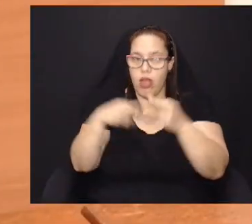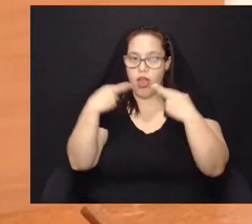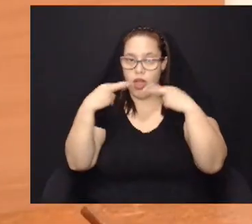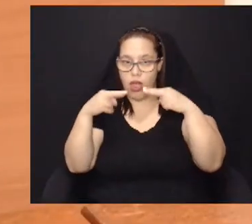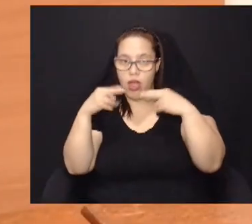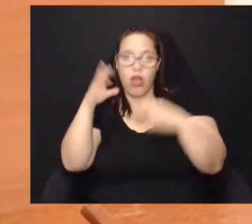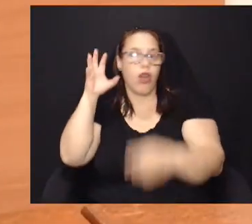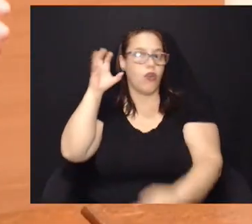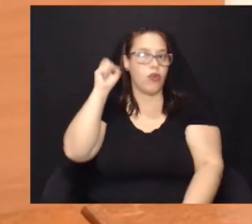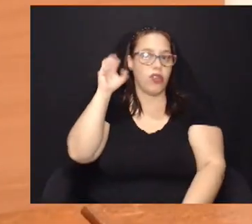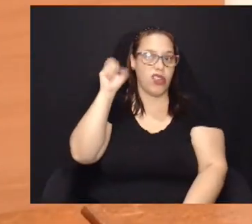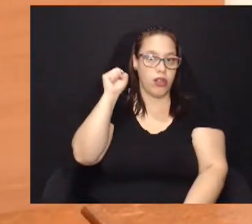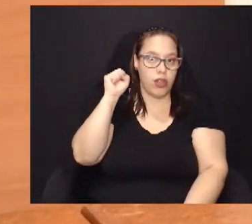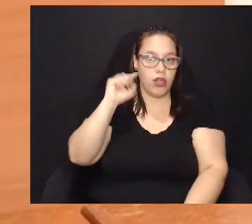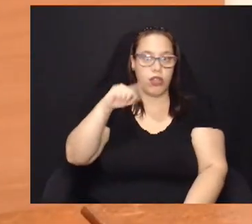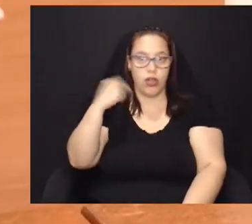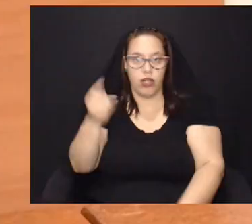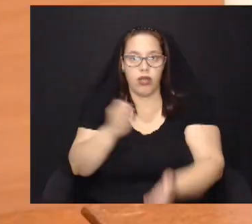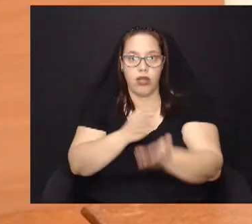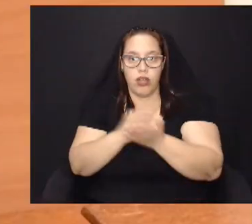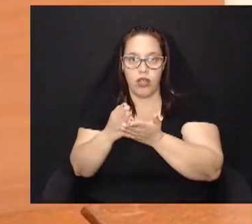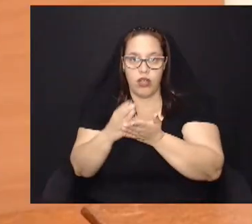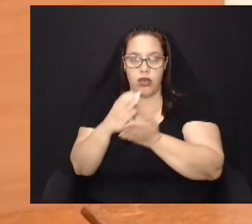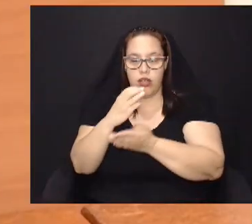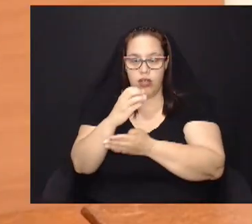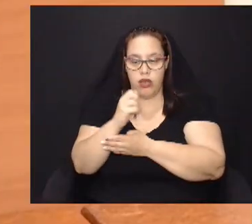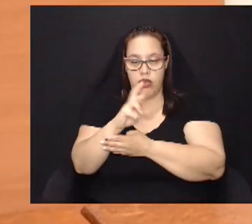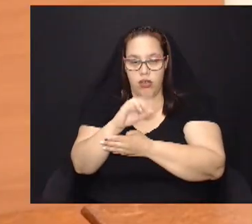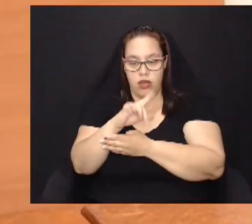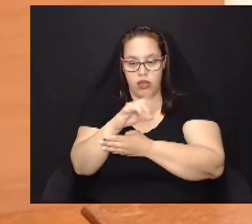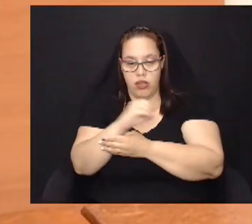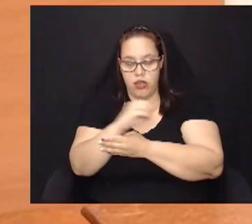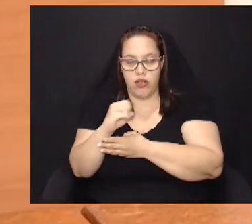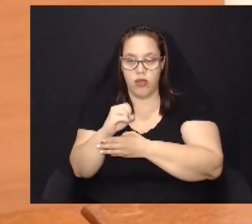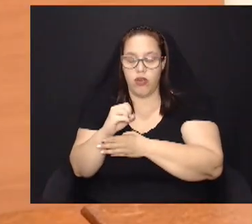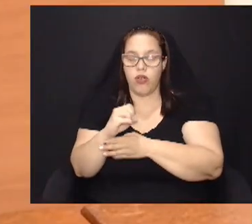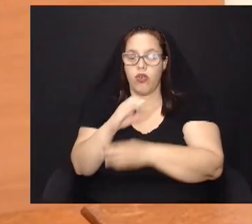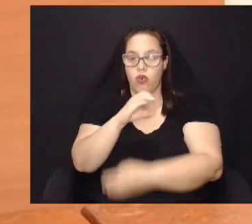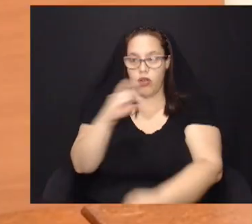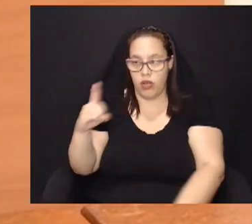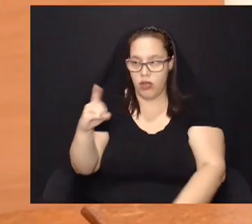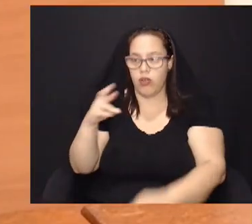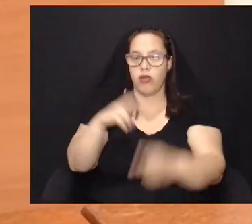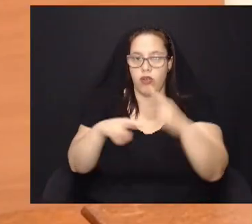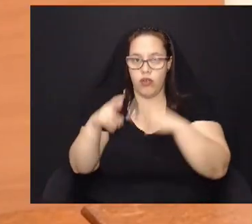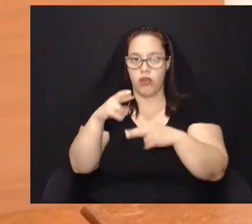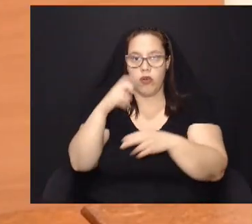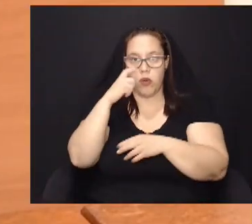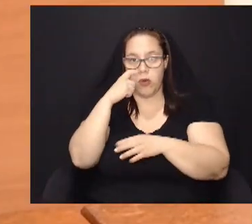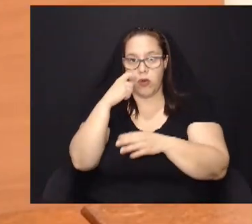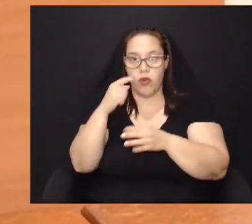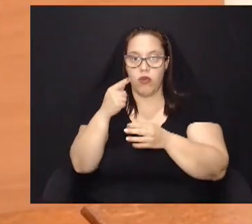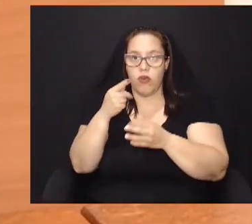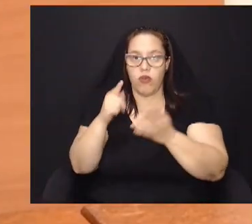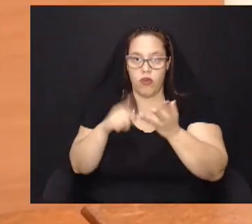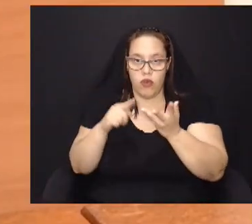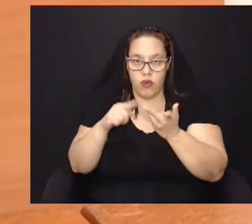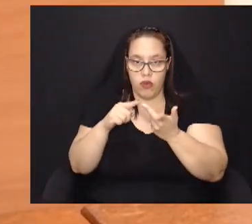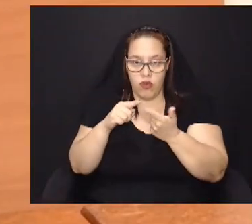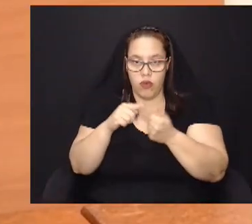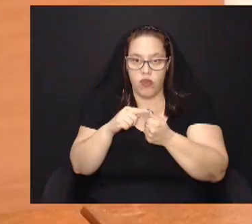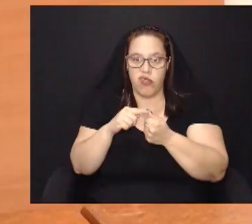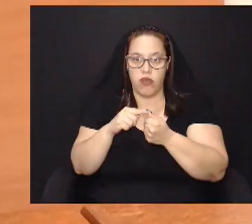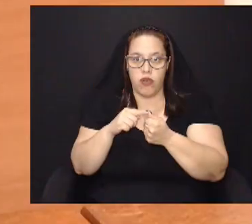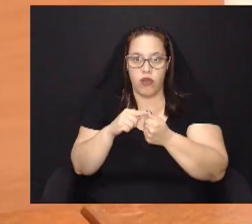ouvidoria. Aí, depois, a gente caminha ao Carlos, que é o coordenador da fiscalização, e aí ele vai pontuar. E automaticamente,